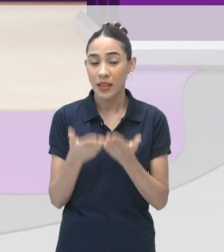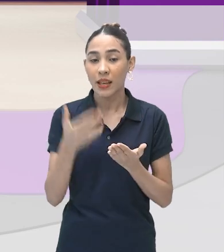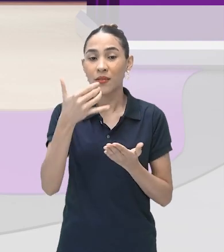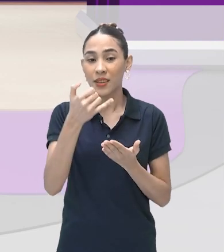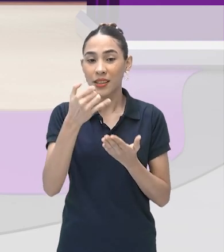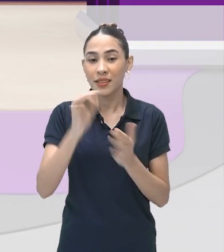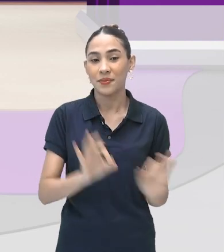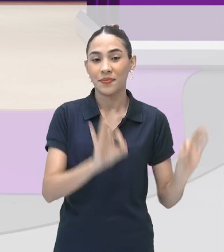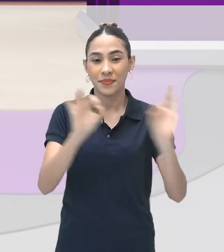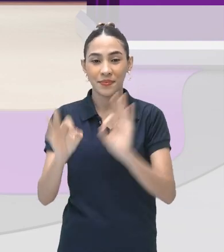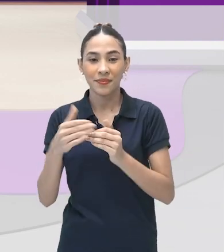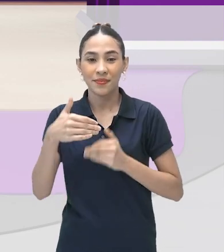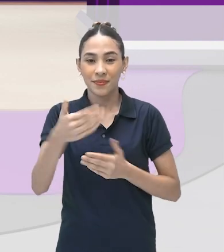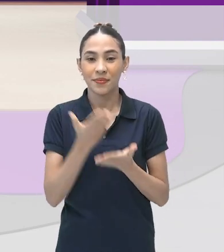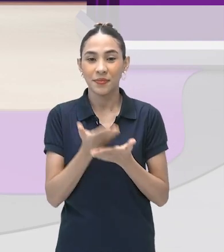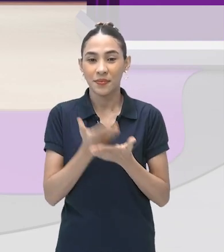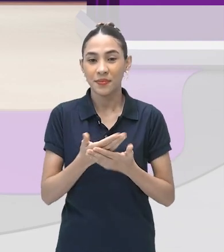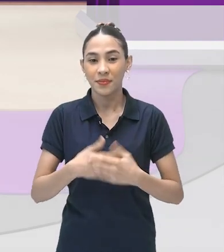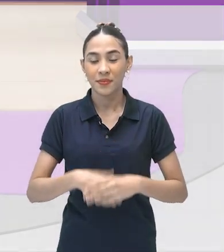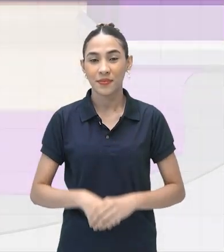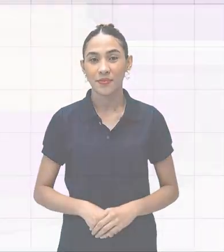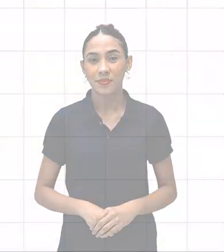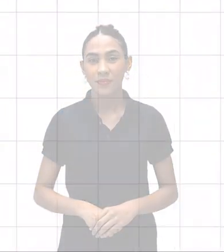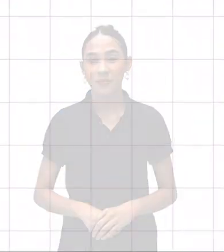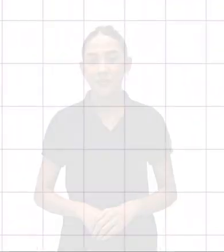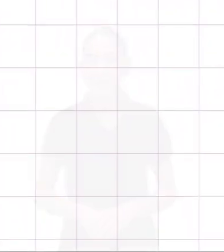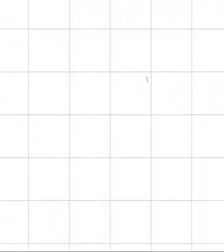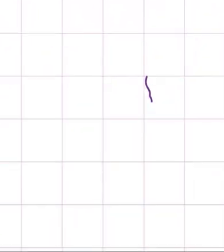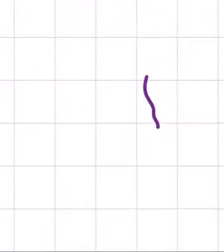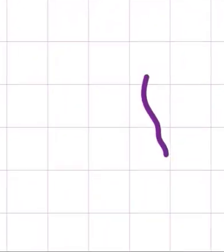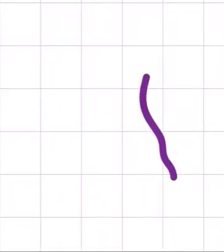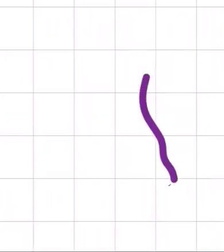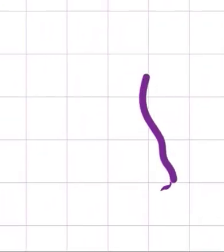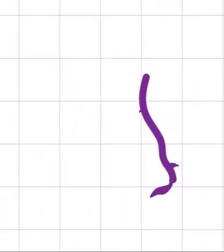pegue sua caneta e vamos para a aula.